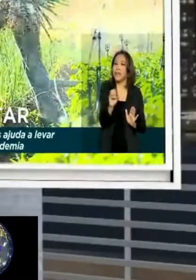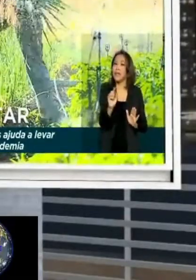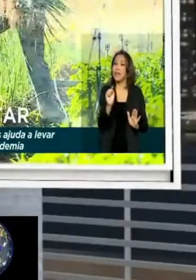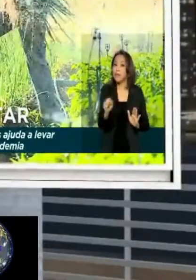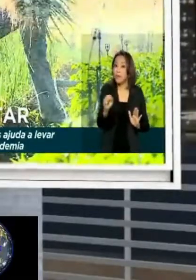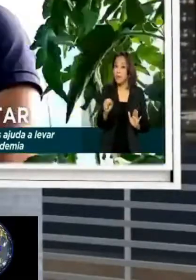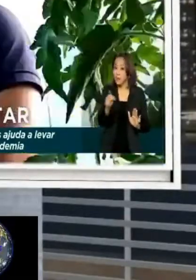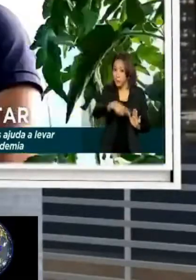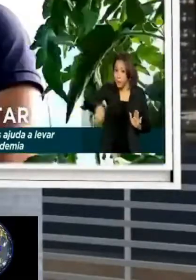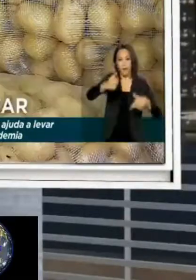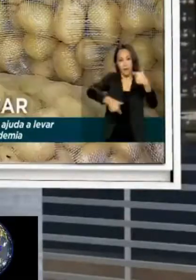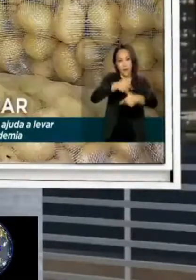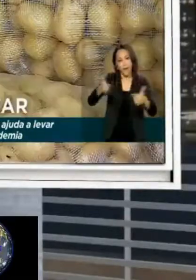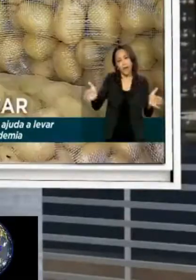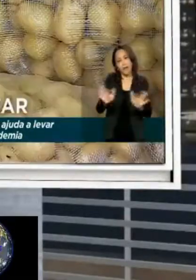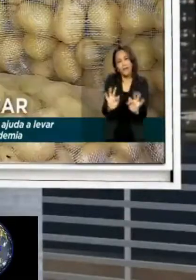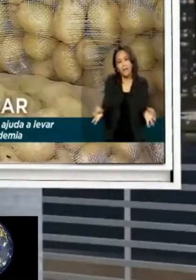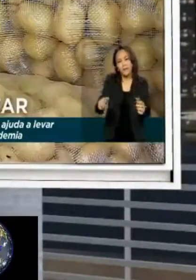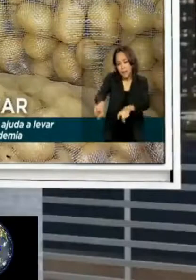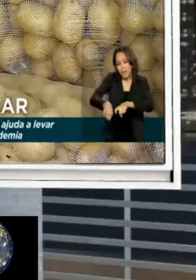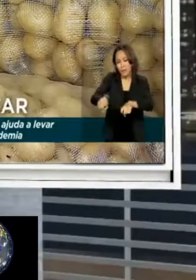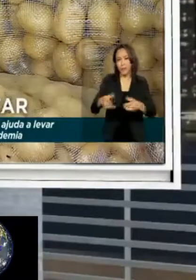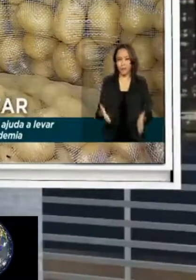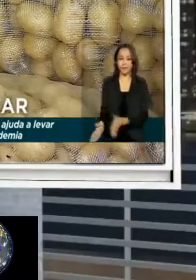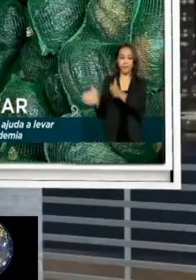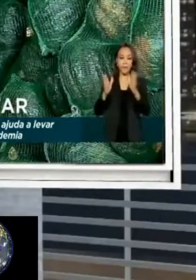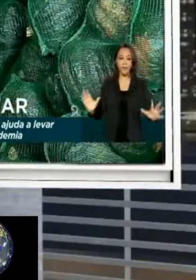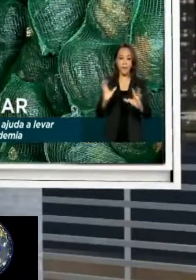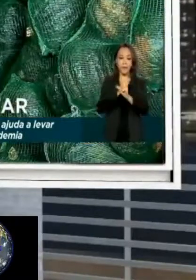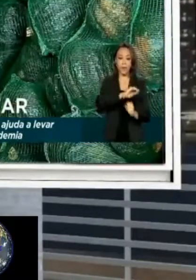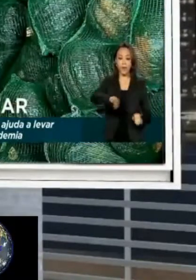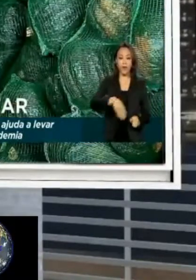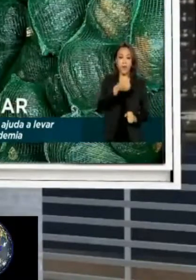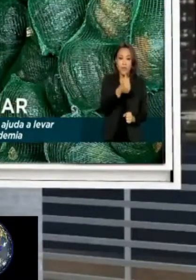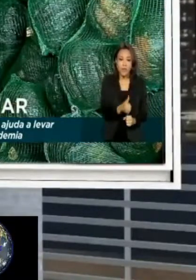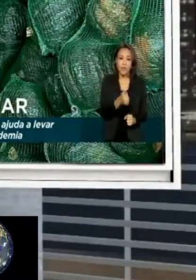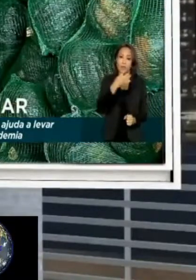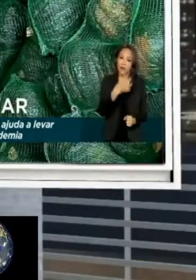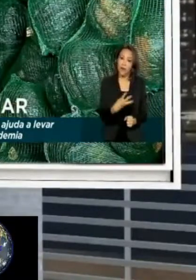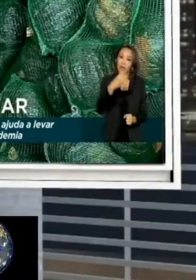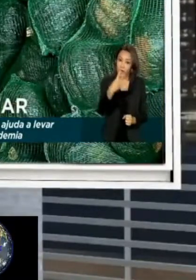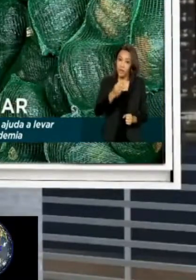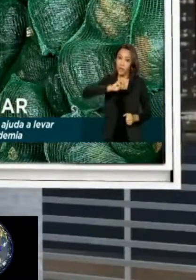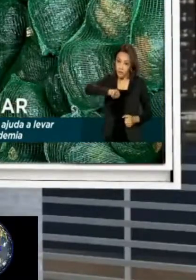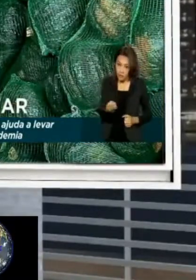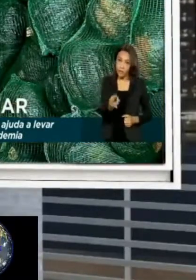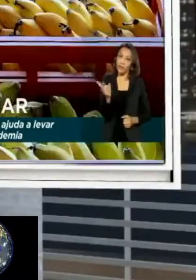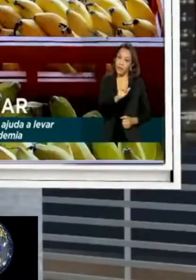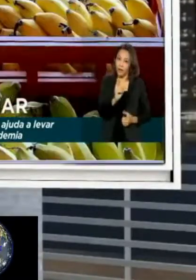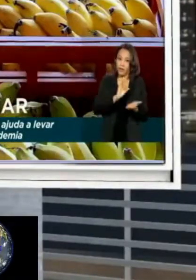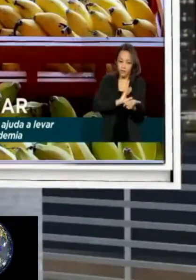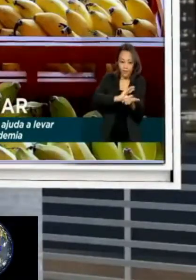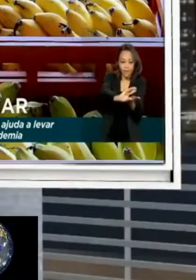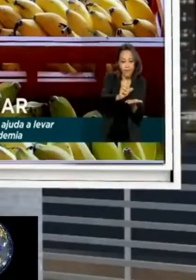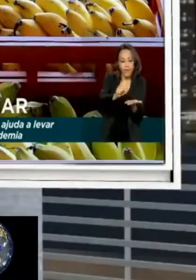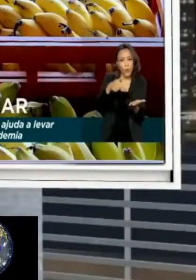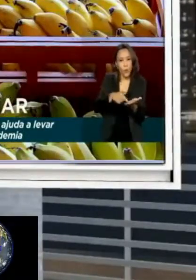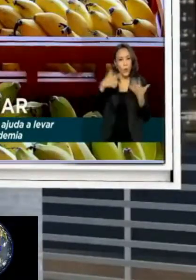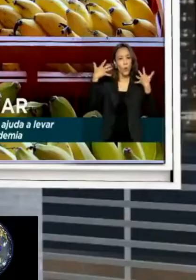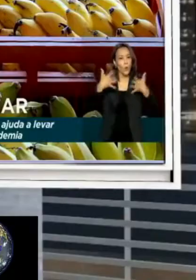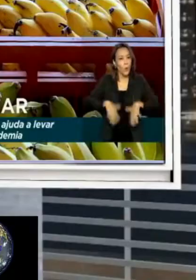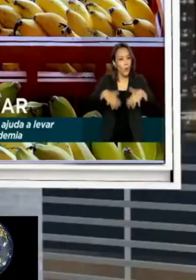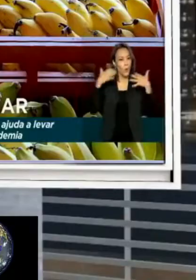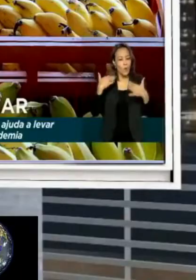ano passado o governo gastou nada menos que 643 milhões de reais nesse programa.